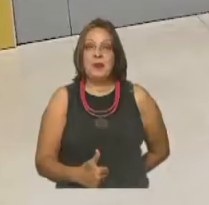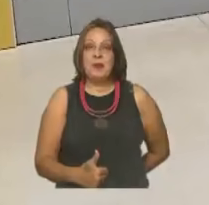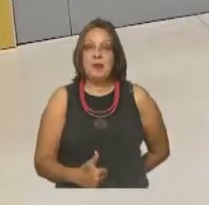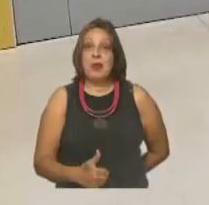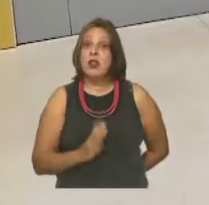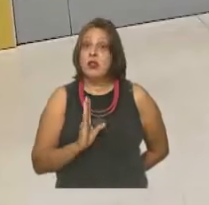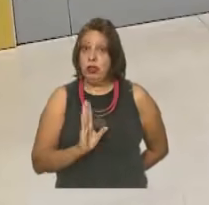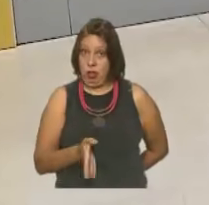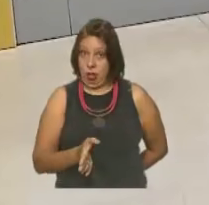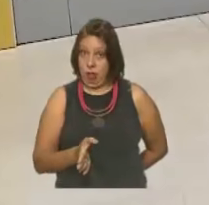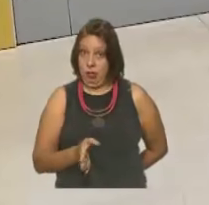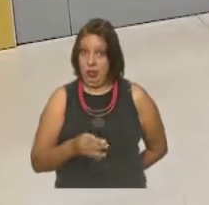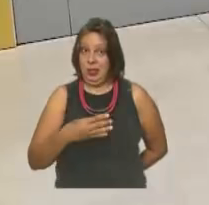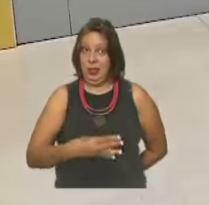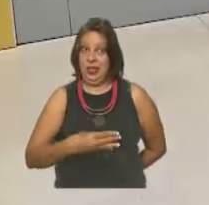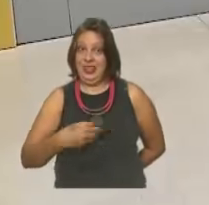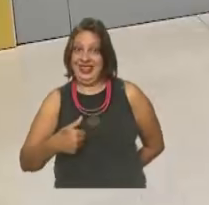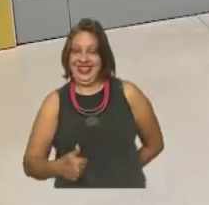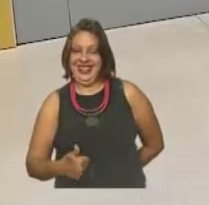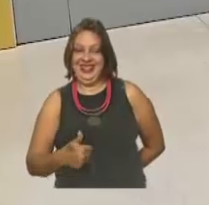Número 1 já foi.